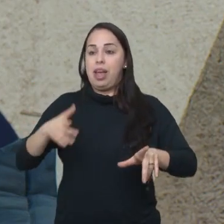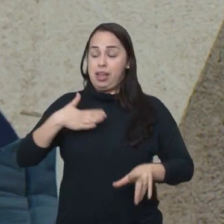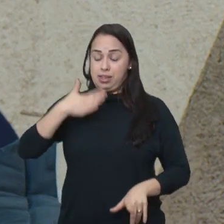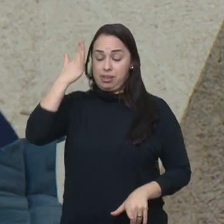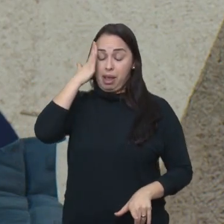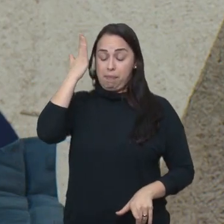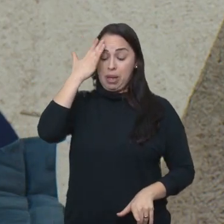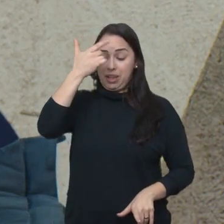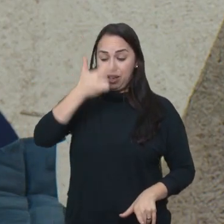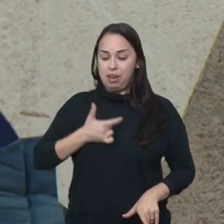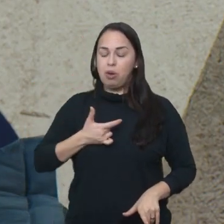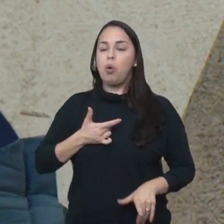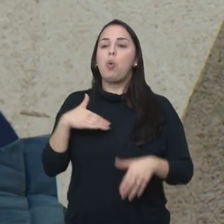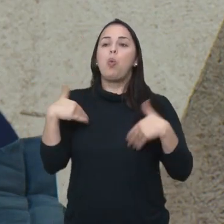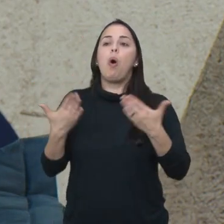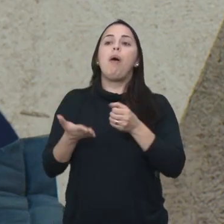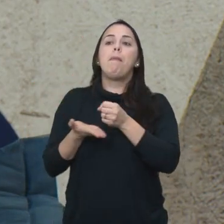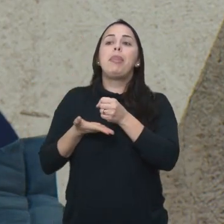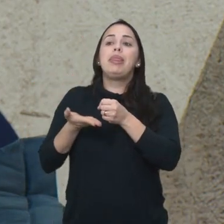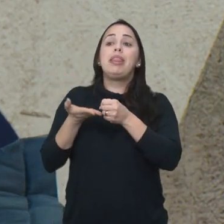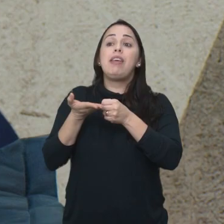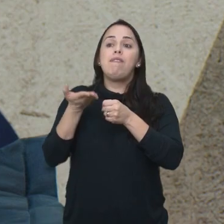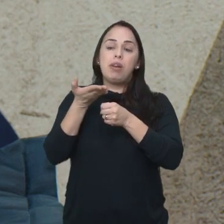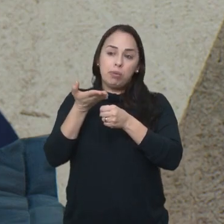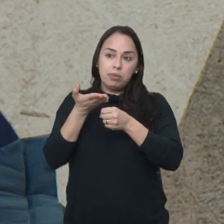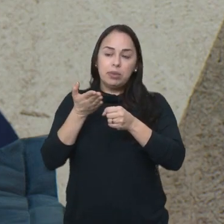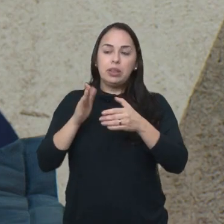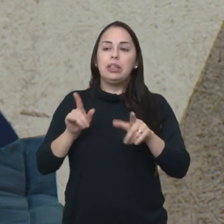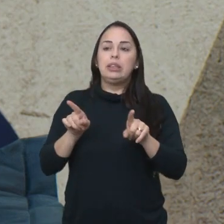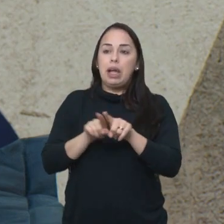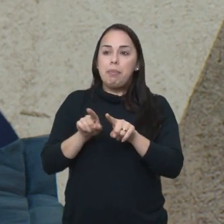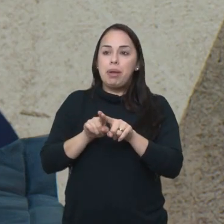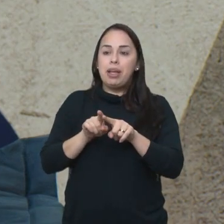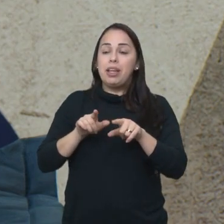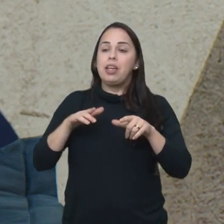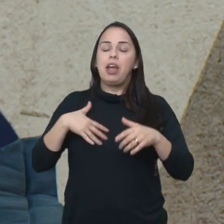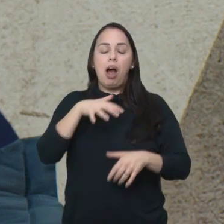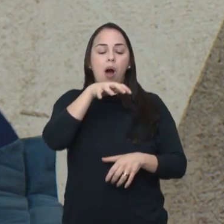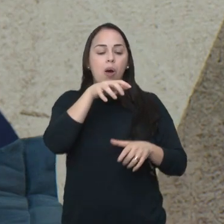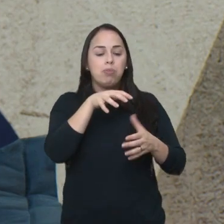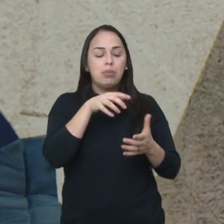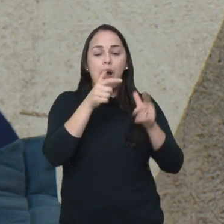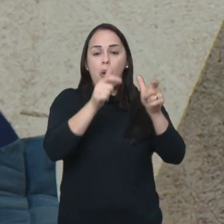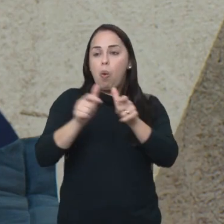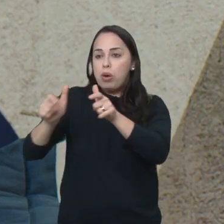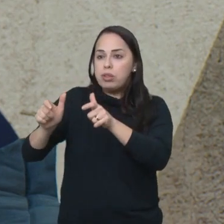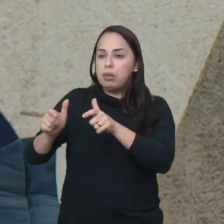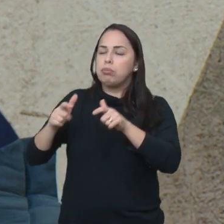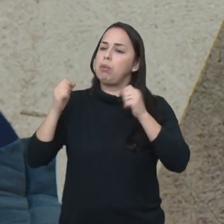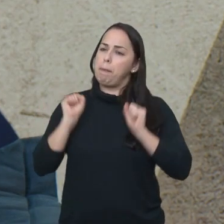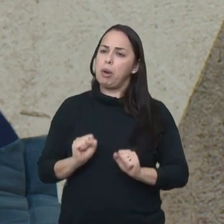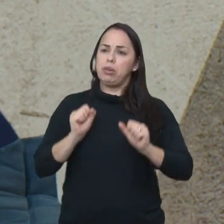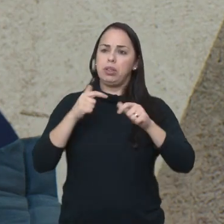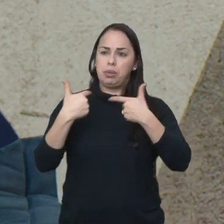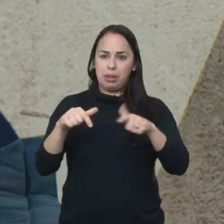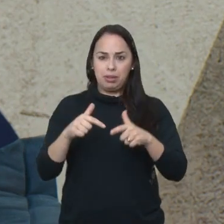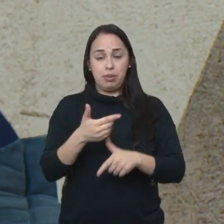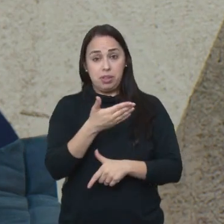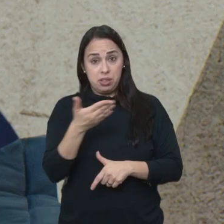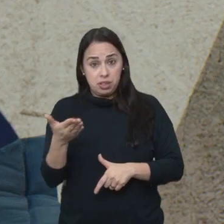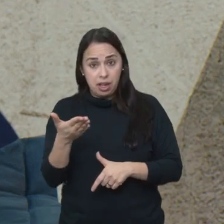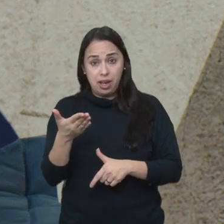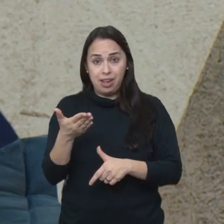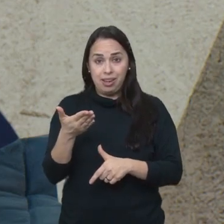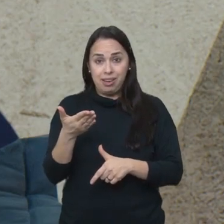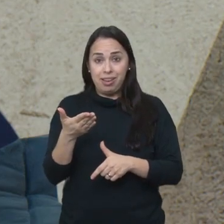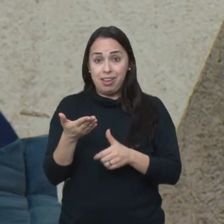você saber quem você é, em que nível você está da sua formação e onde você pode atuar. Talvez hoje,